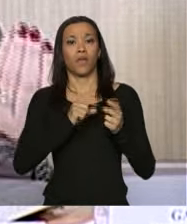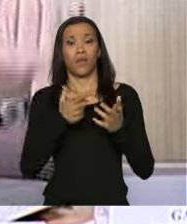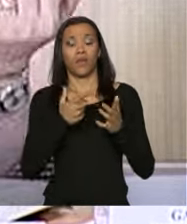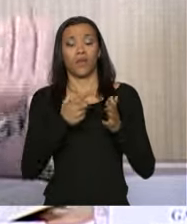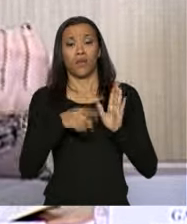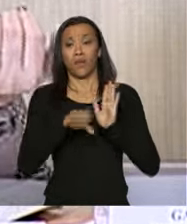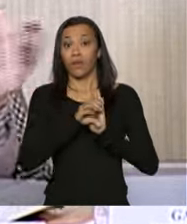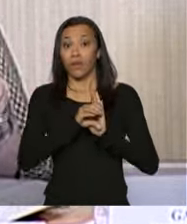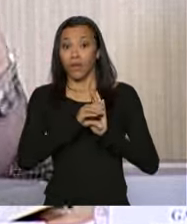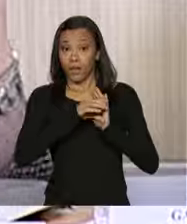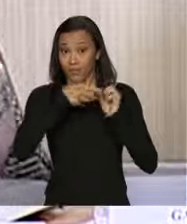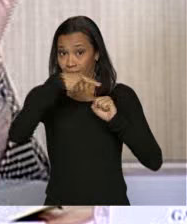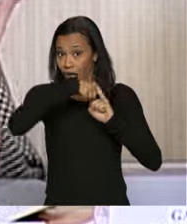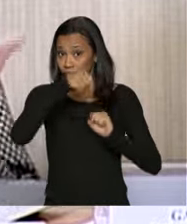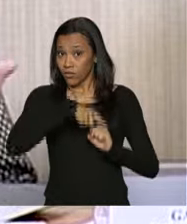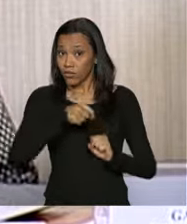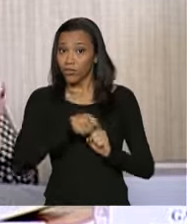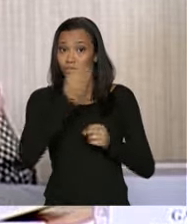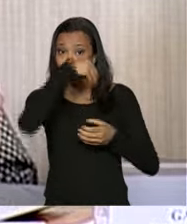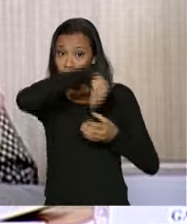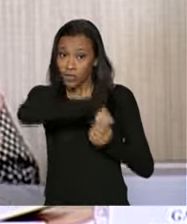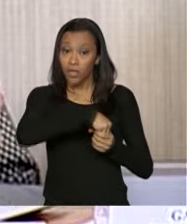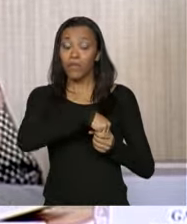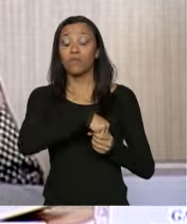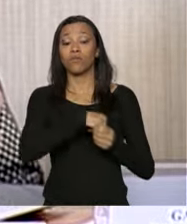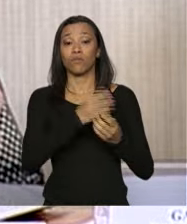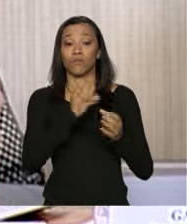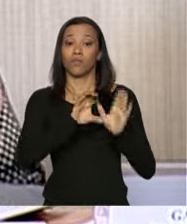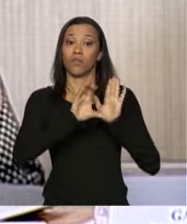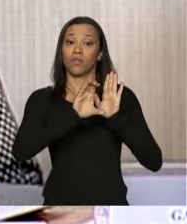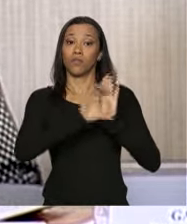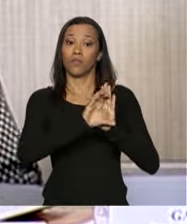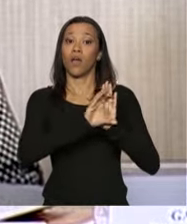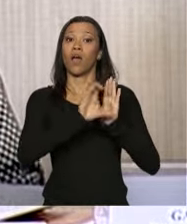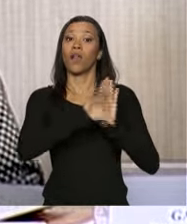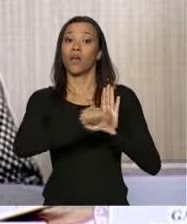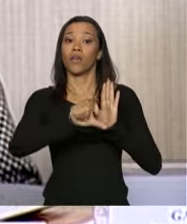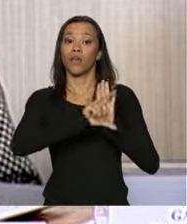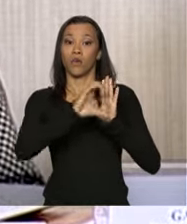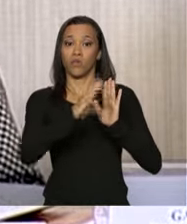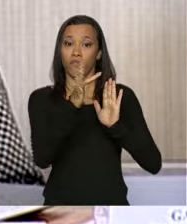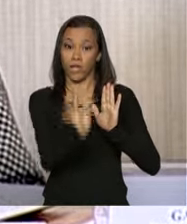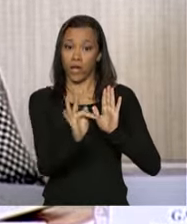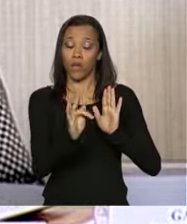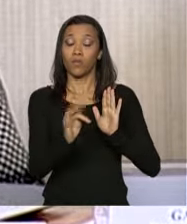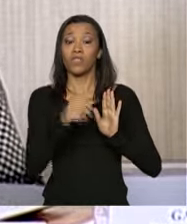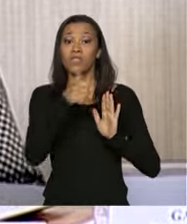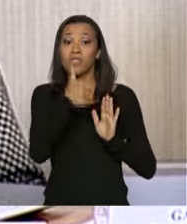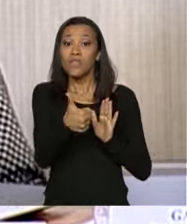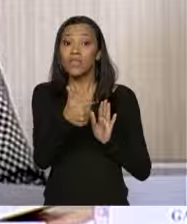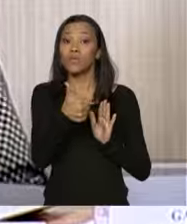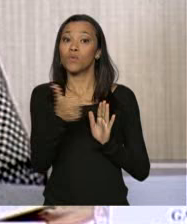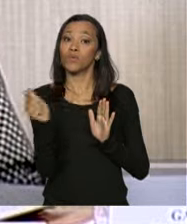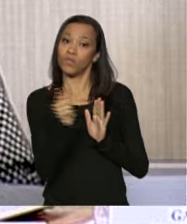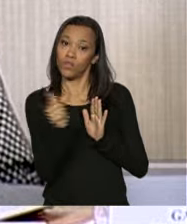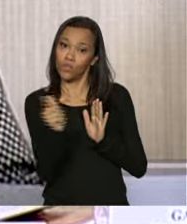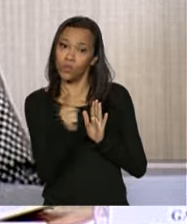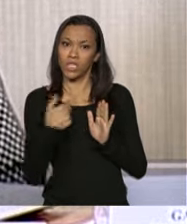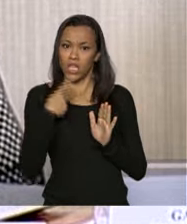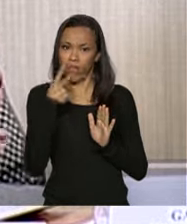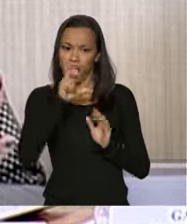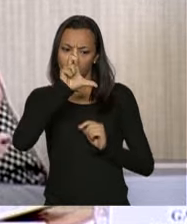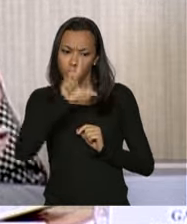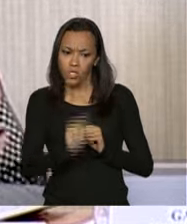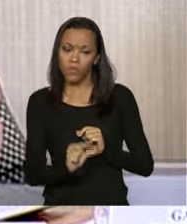Constituição Brasileira como o artigo 228, que aponta para o risco eminente de redução